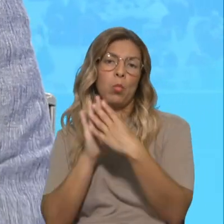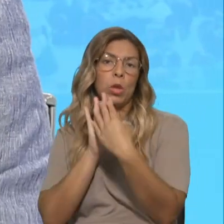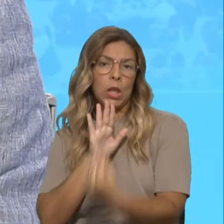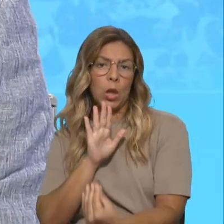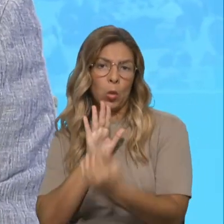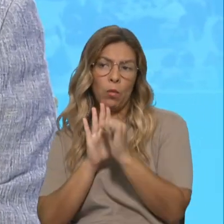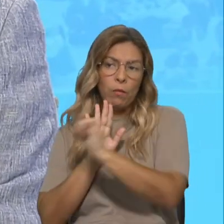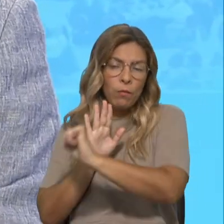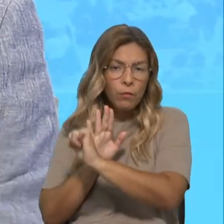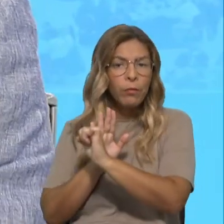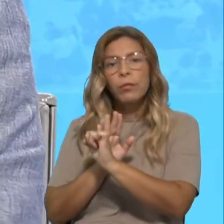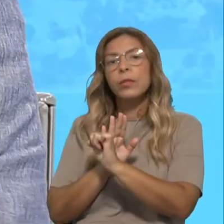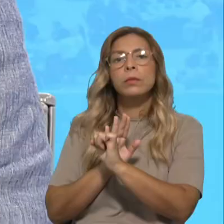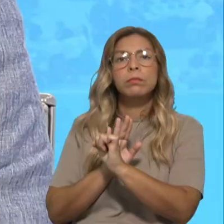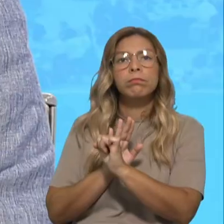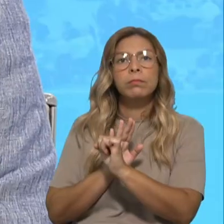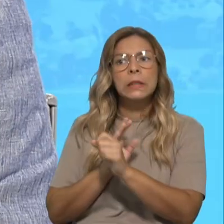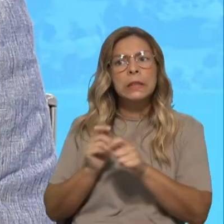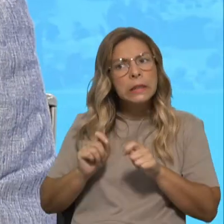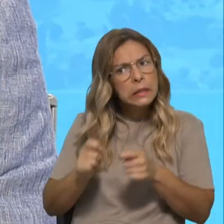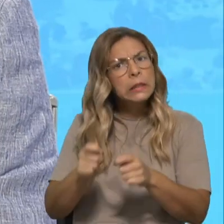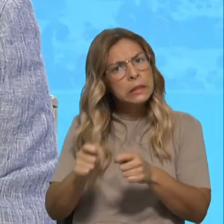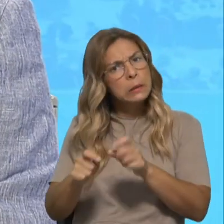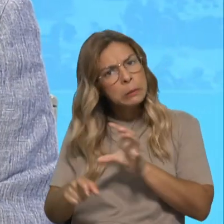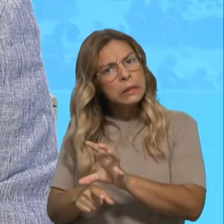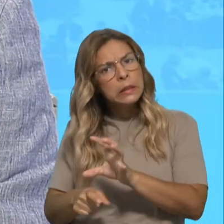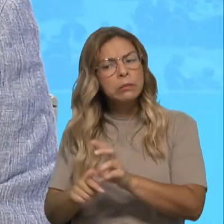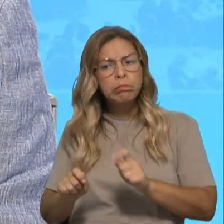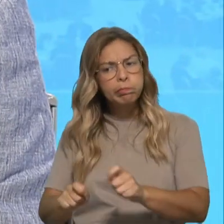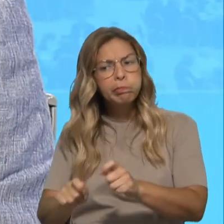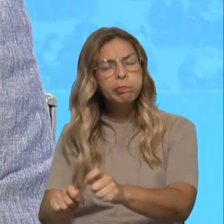excessivamente opressivo, chamamos assim, das formas de agir